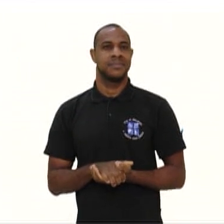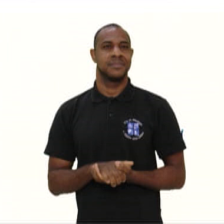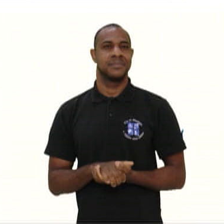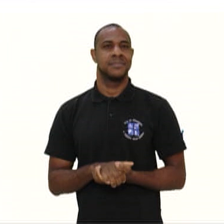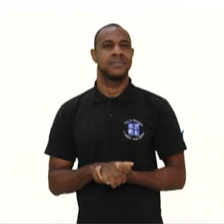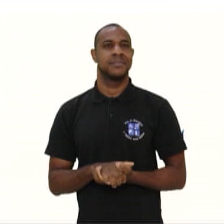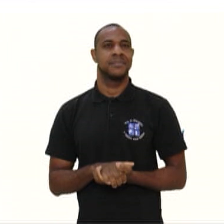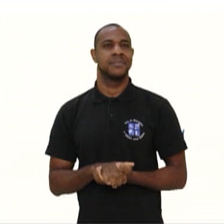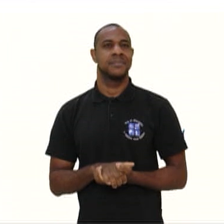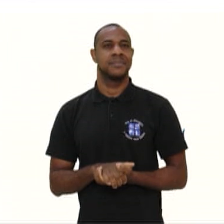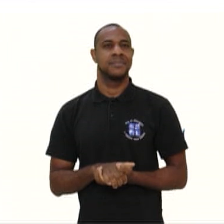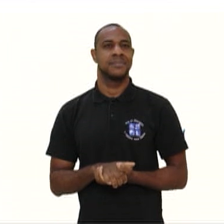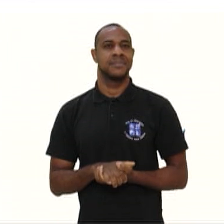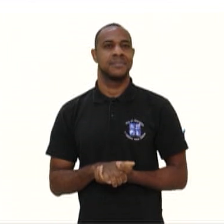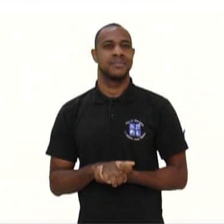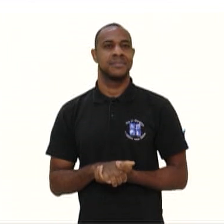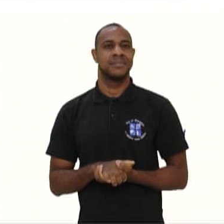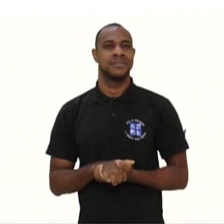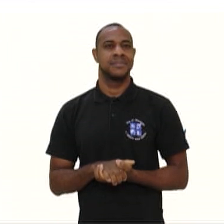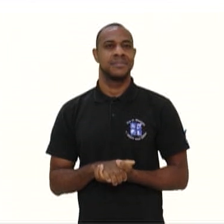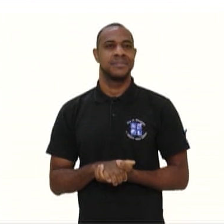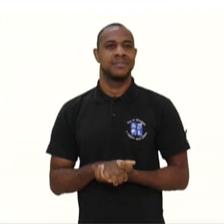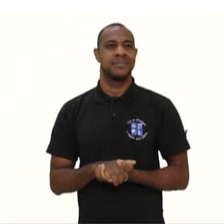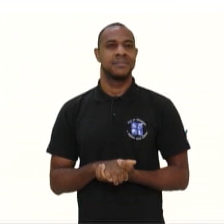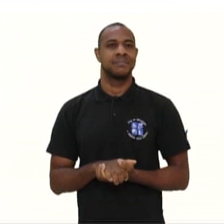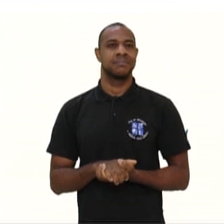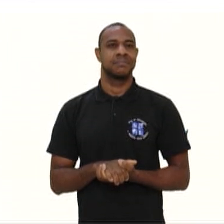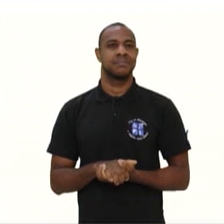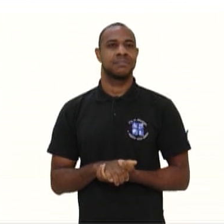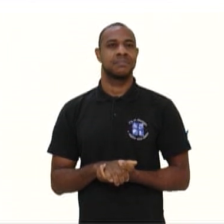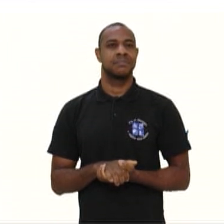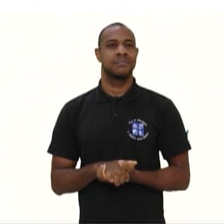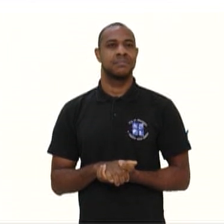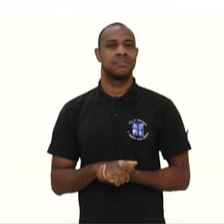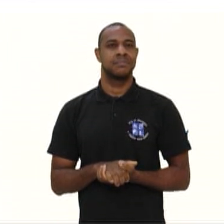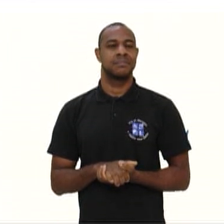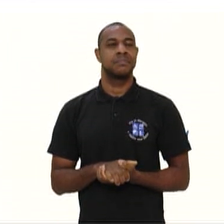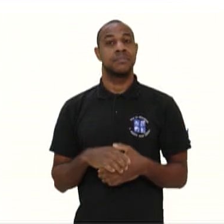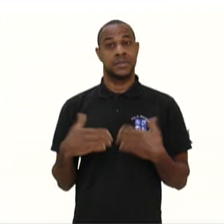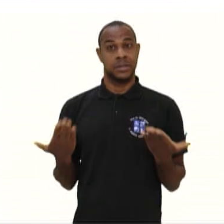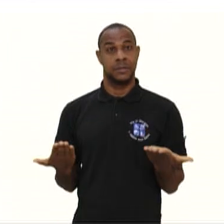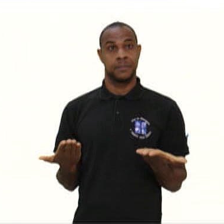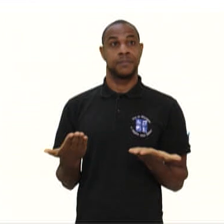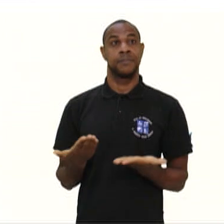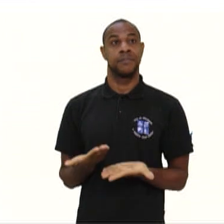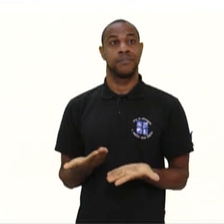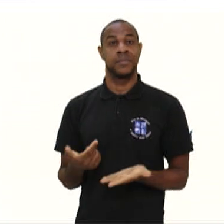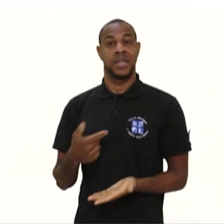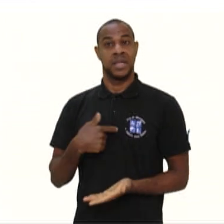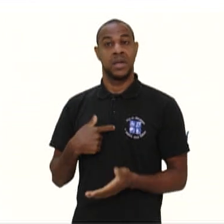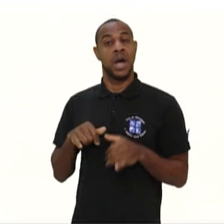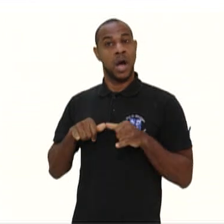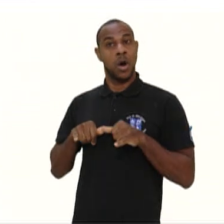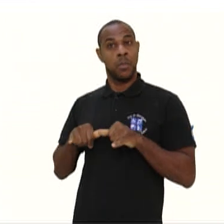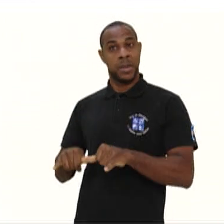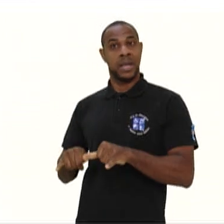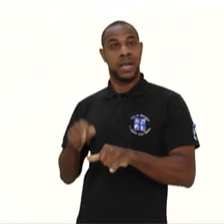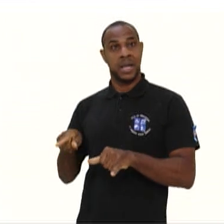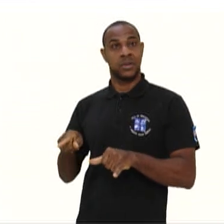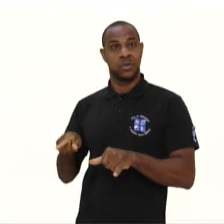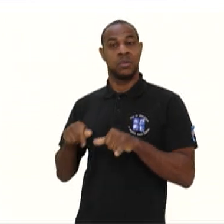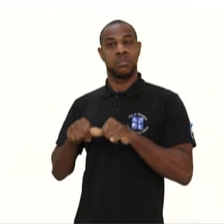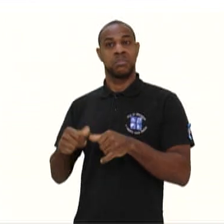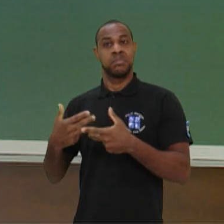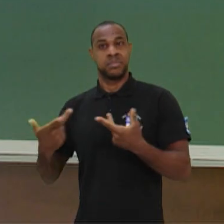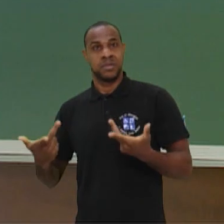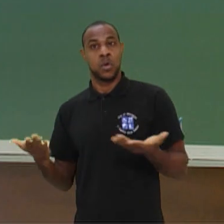me. Your recipe, she said. Então, eu ao mercado, à